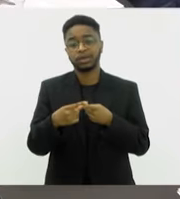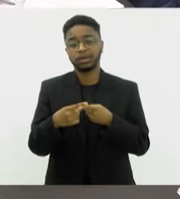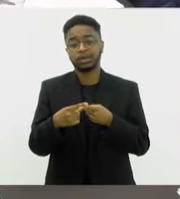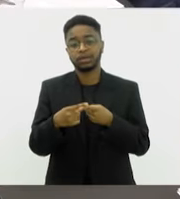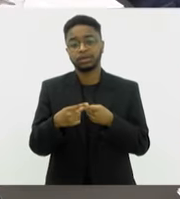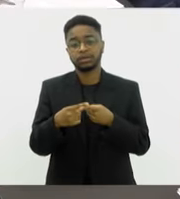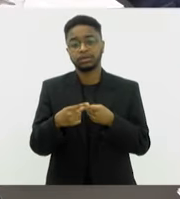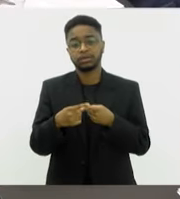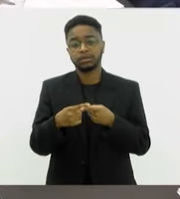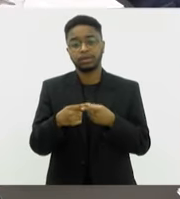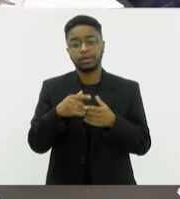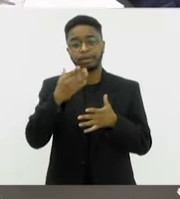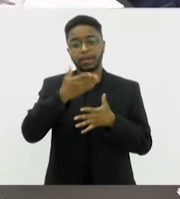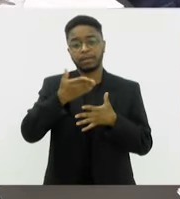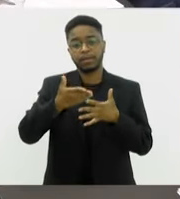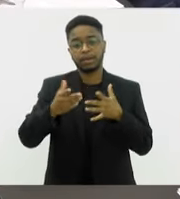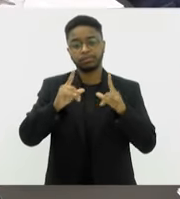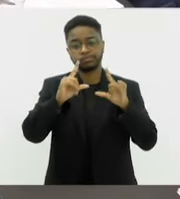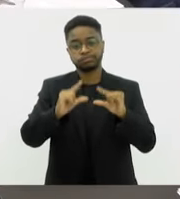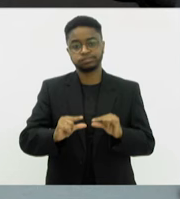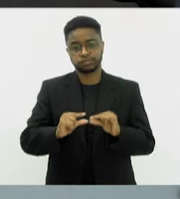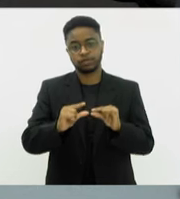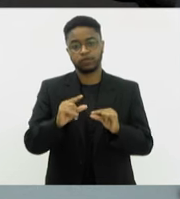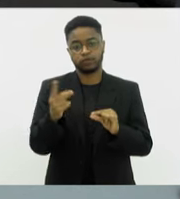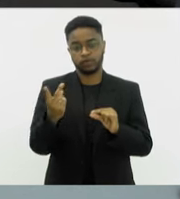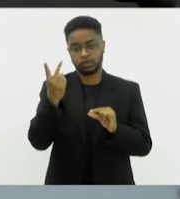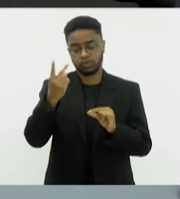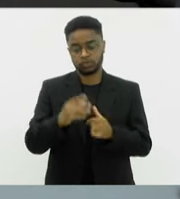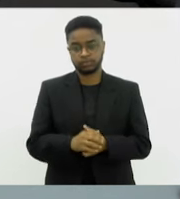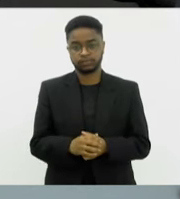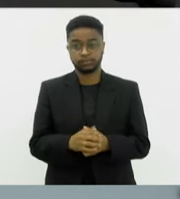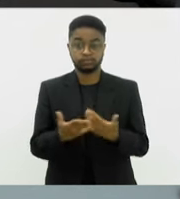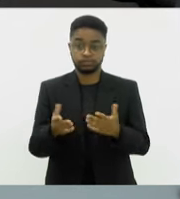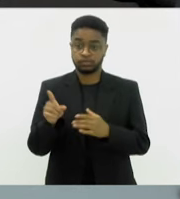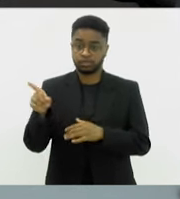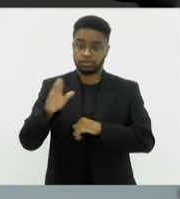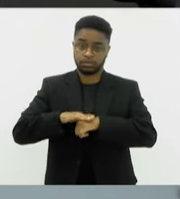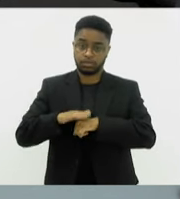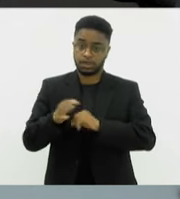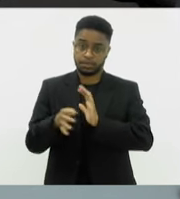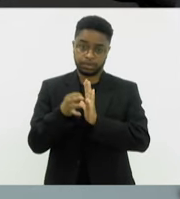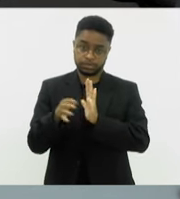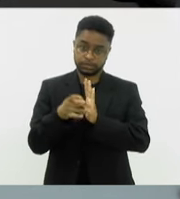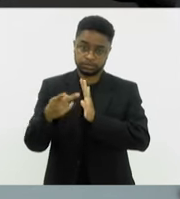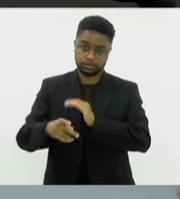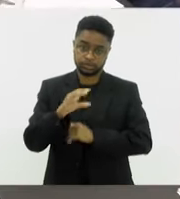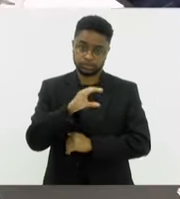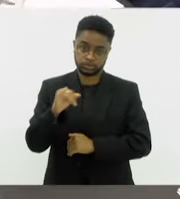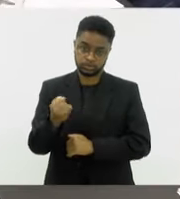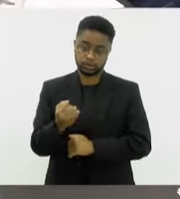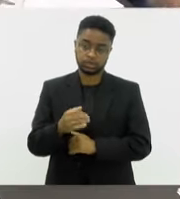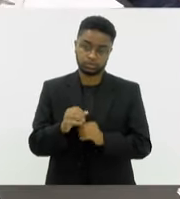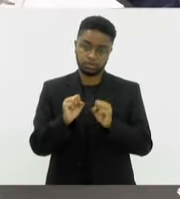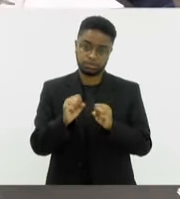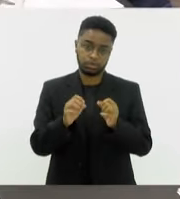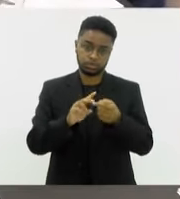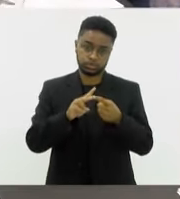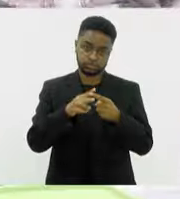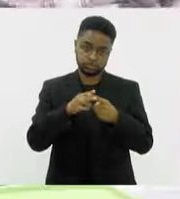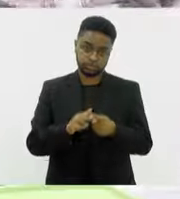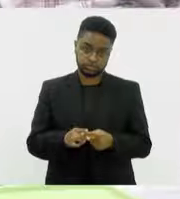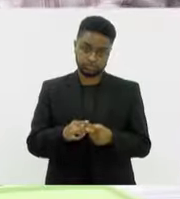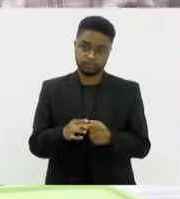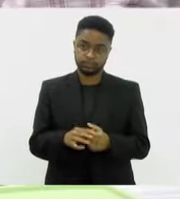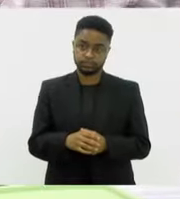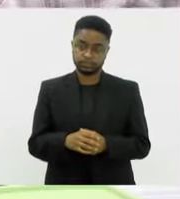fica por pagando conta a parcelinha. Lá do seu parecer na própria CCJ. É, tá certo. Pode ser ajustado. Então fica assim, assim pedido